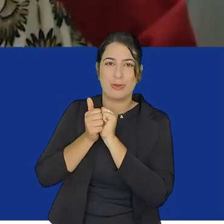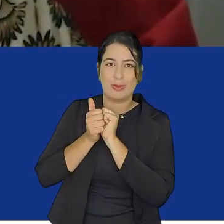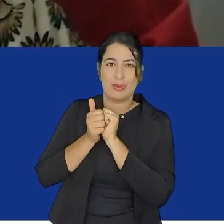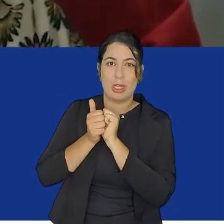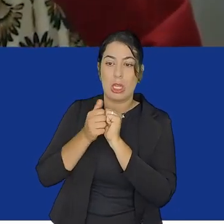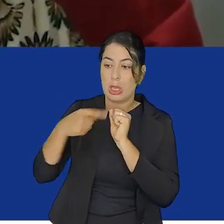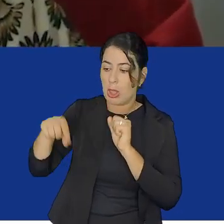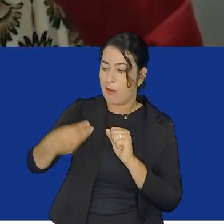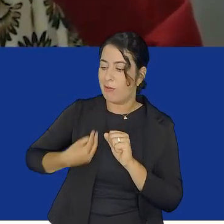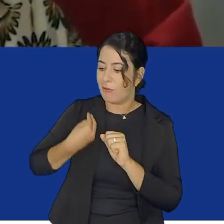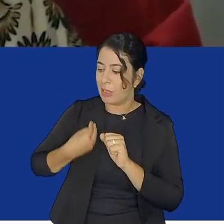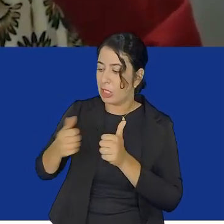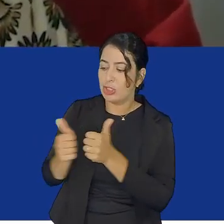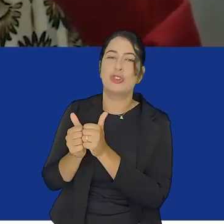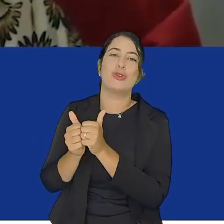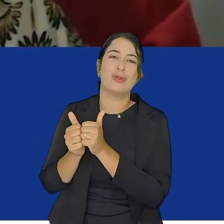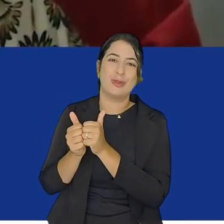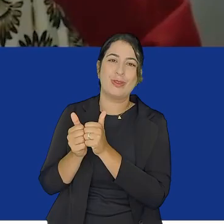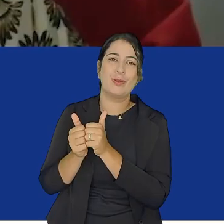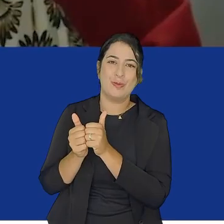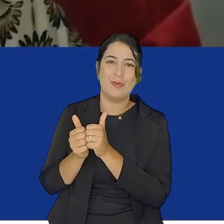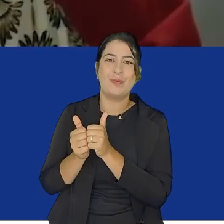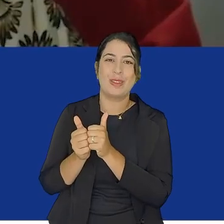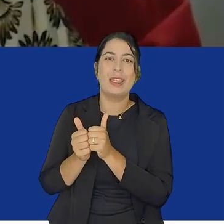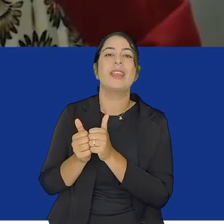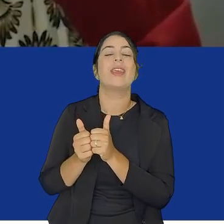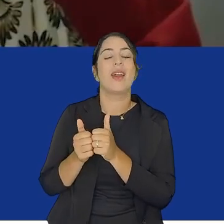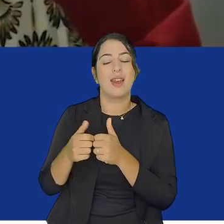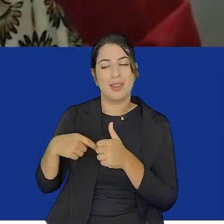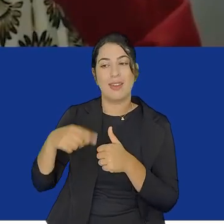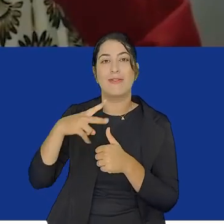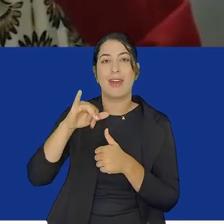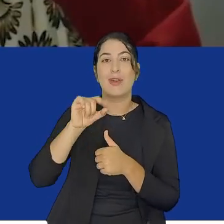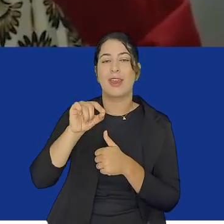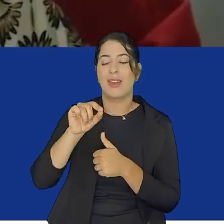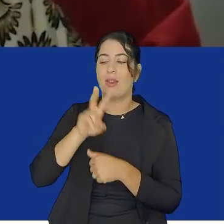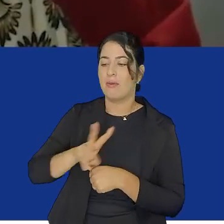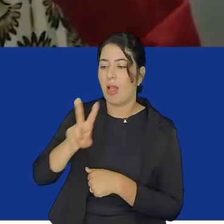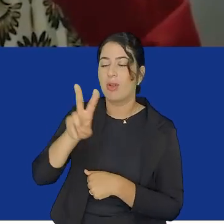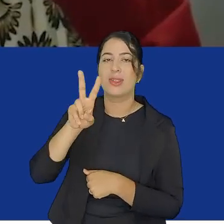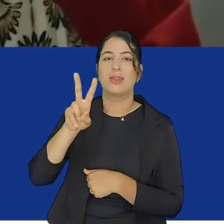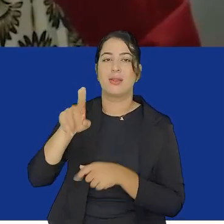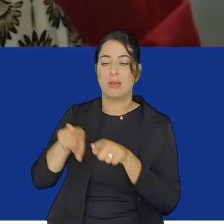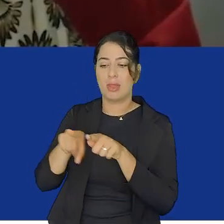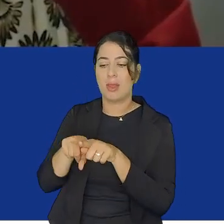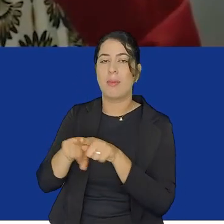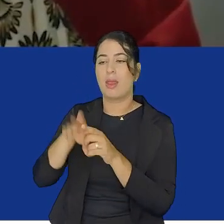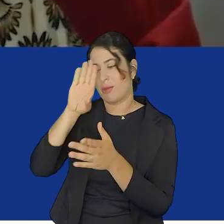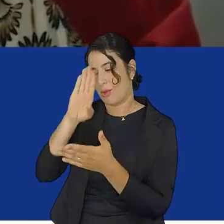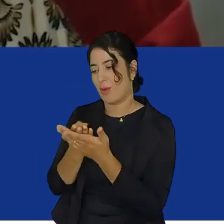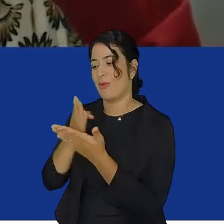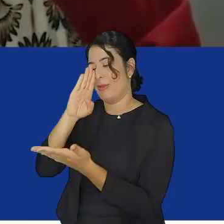é viver juntos, é isso que ele traz. E junto com isso vem confiança e valorização do que somos